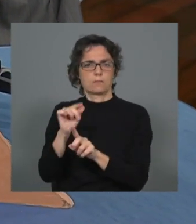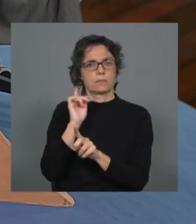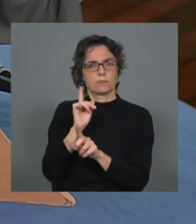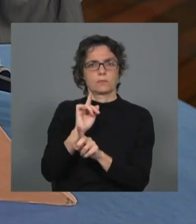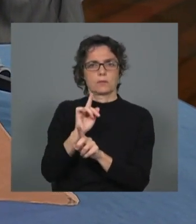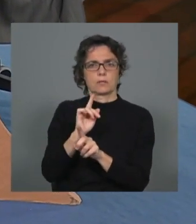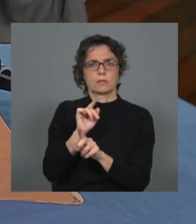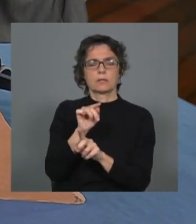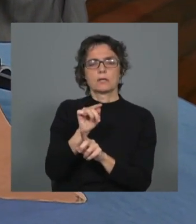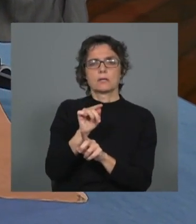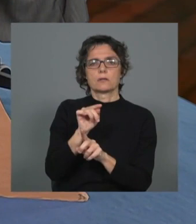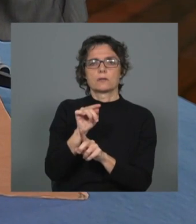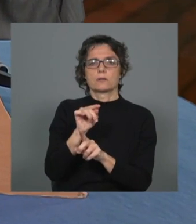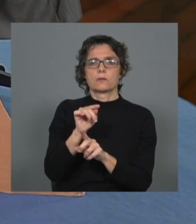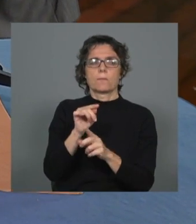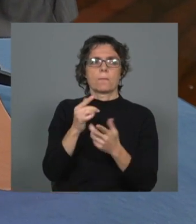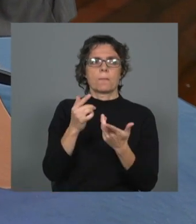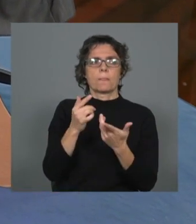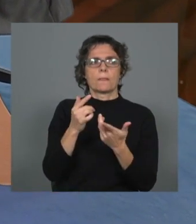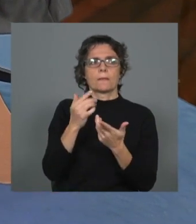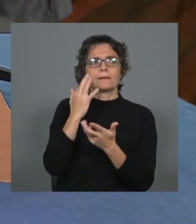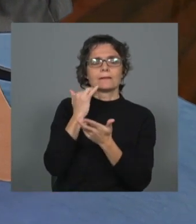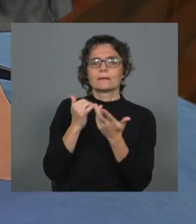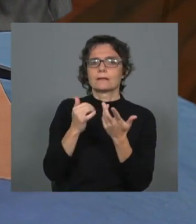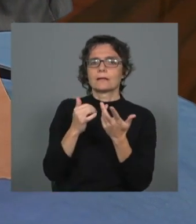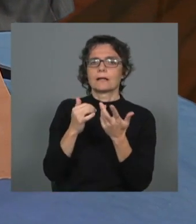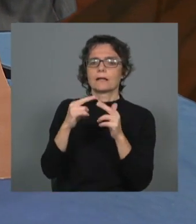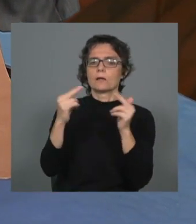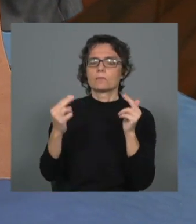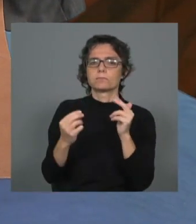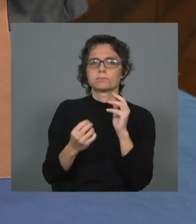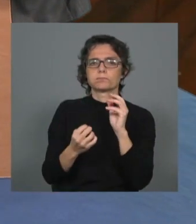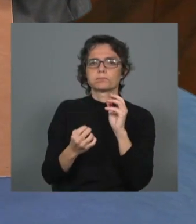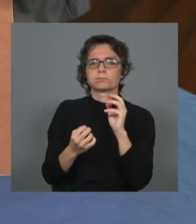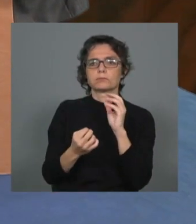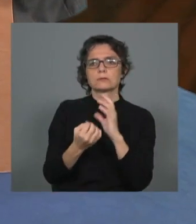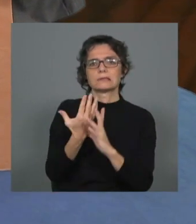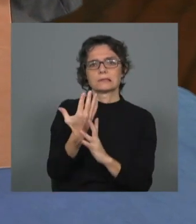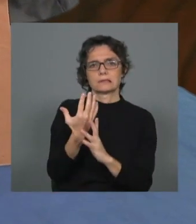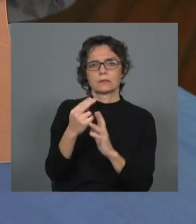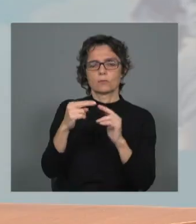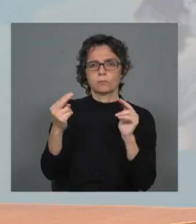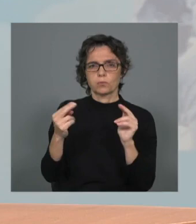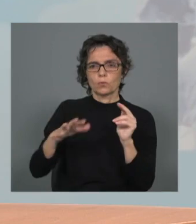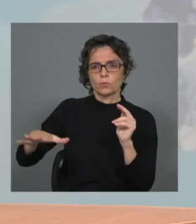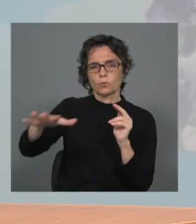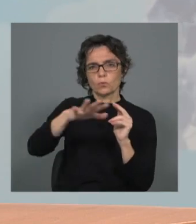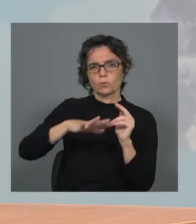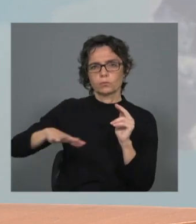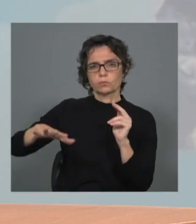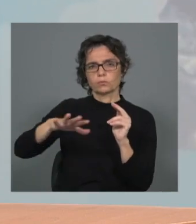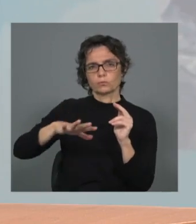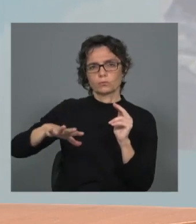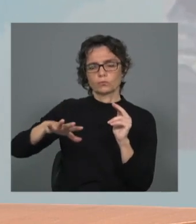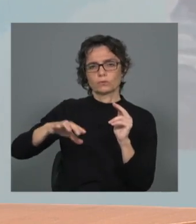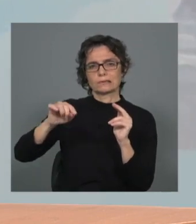Lesbos, sobretudo de criar pontos com o mundo ortodoxo, que é um mundo muito diferente entre si. Há